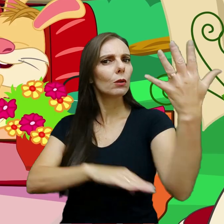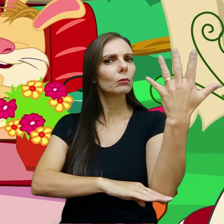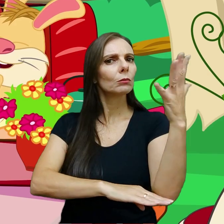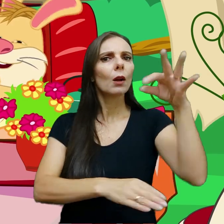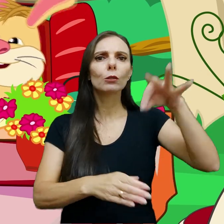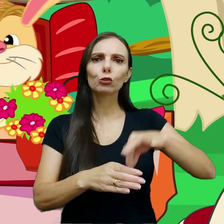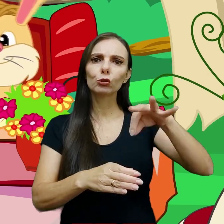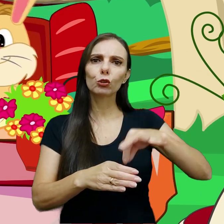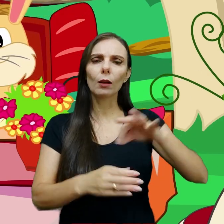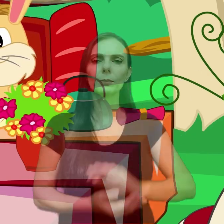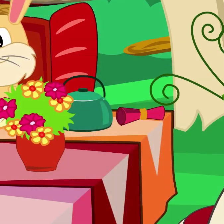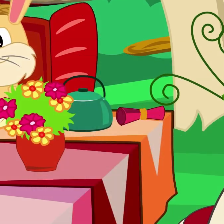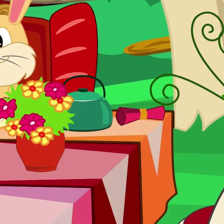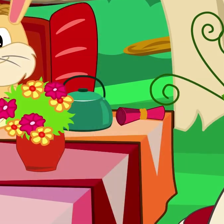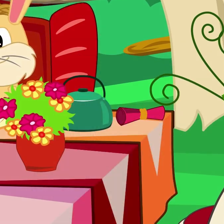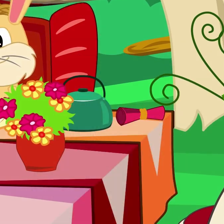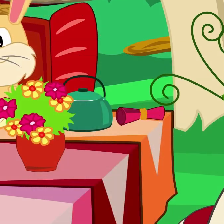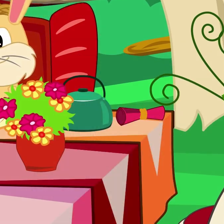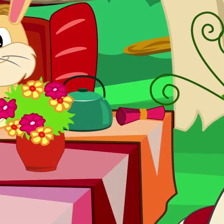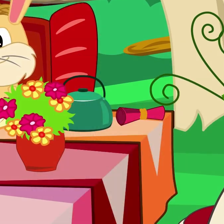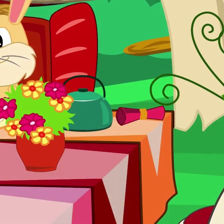chapeleiro maluco sob uma árvore.